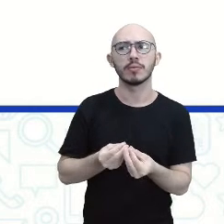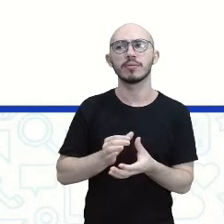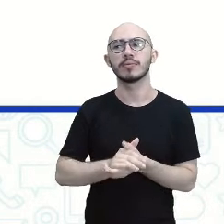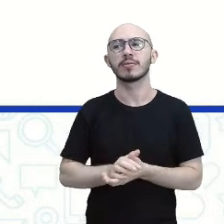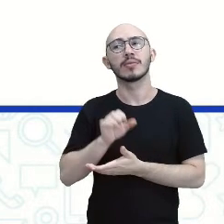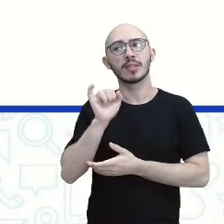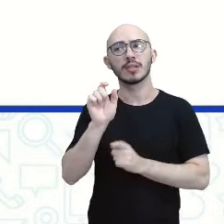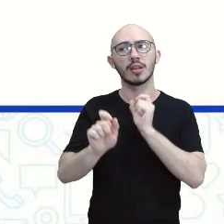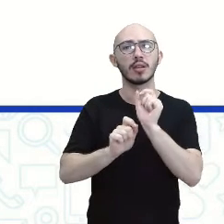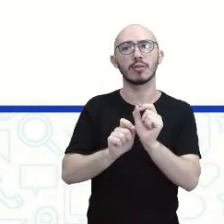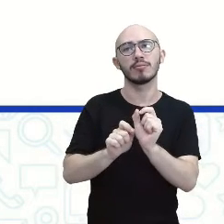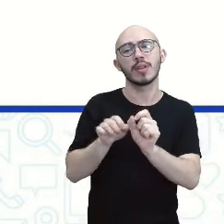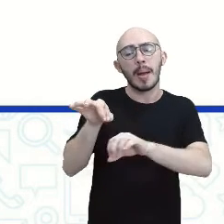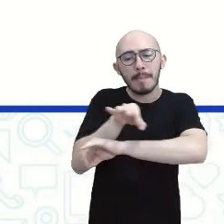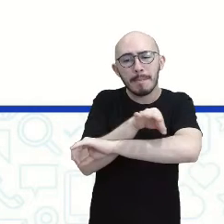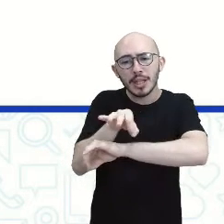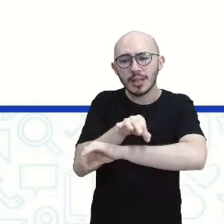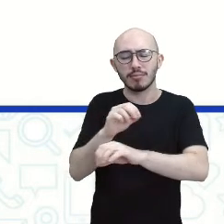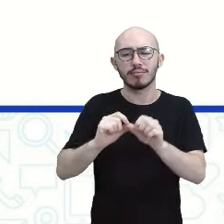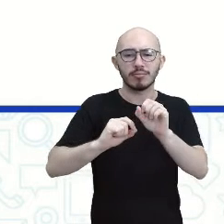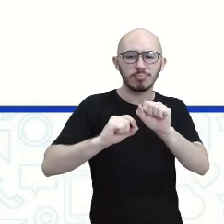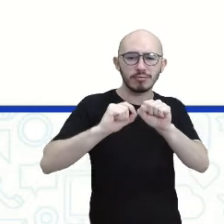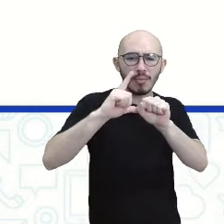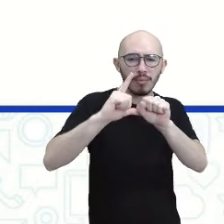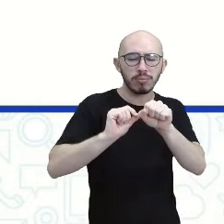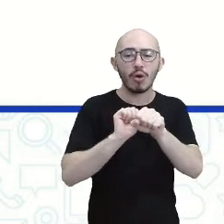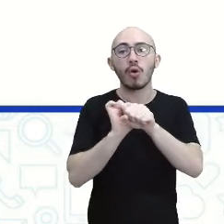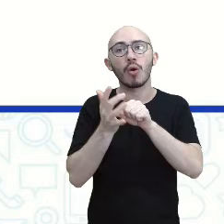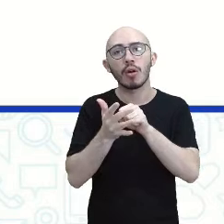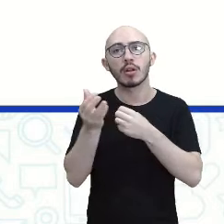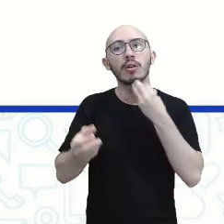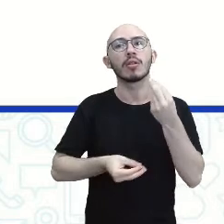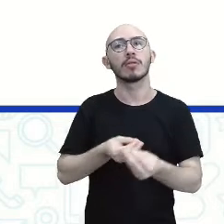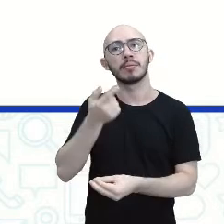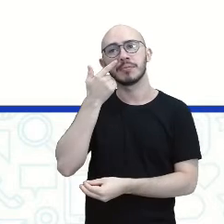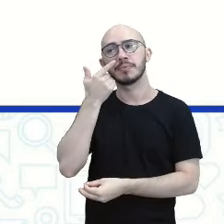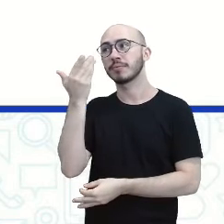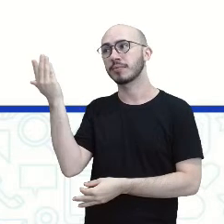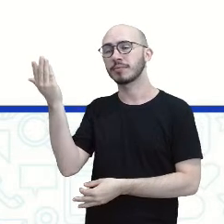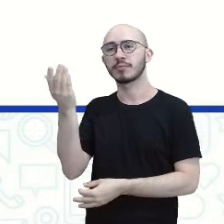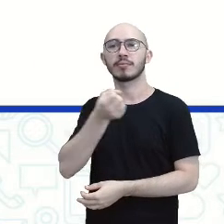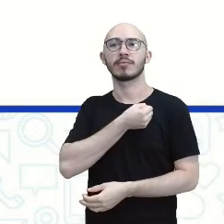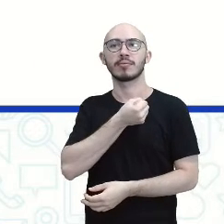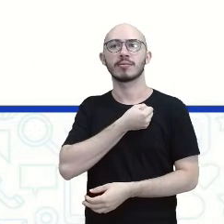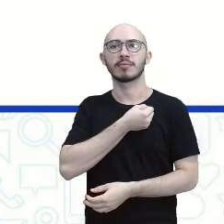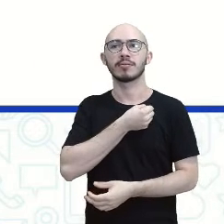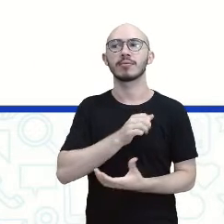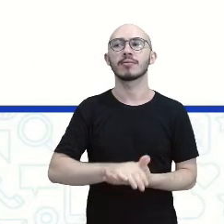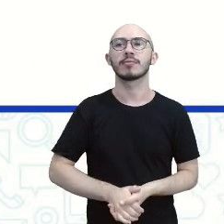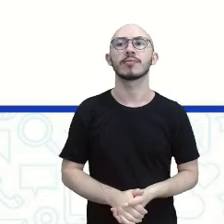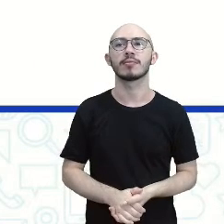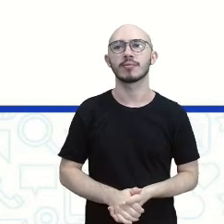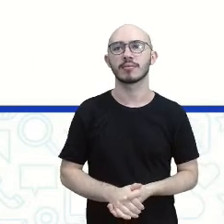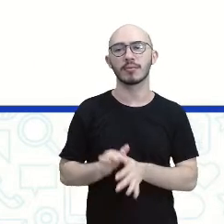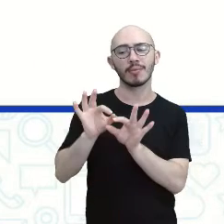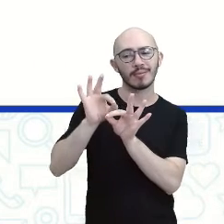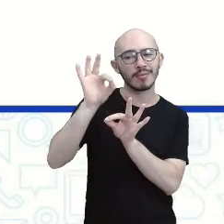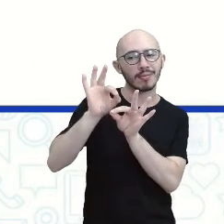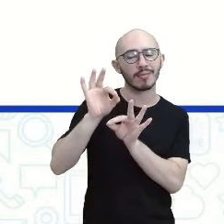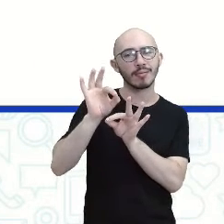assim, conseguisse botar uma régua, lógico que não pode fazer isso, a gente encontraria esse valor aí, ou seja, esse número que está